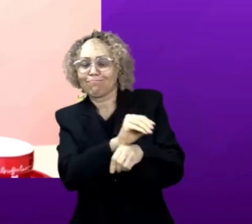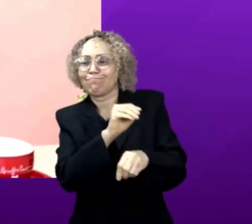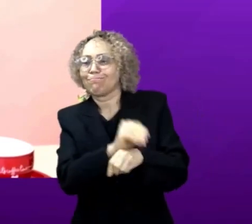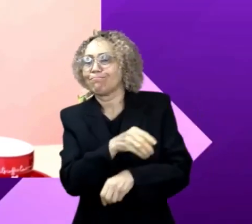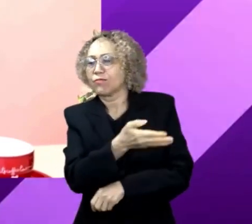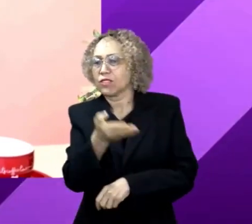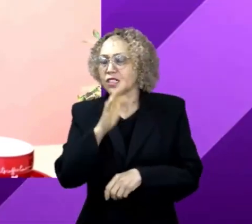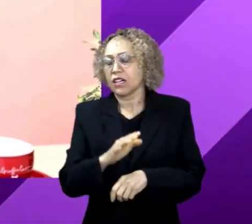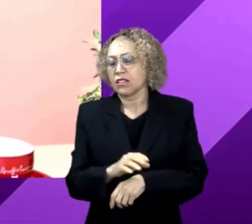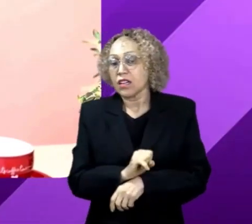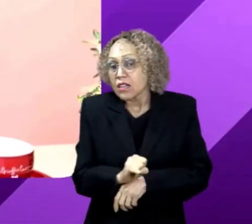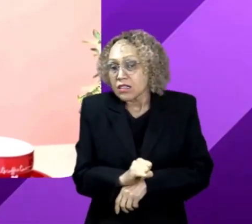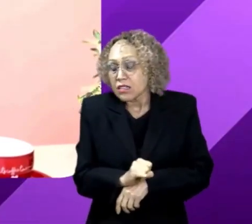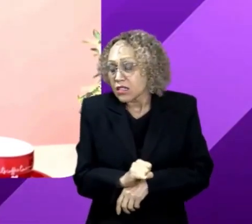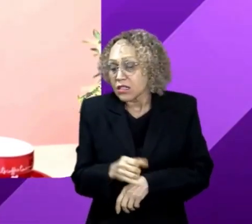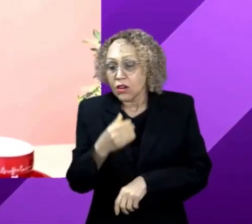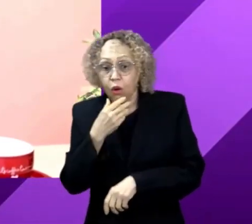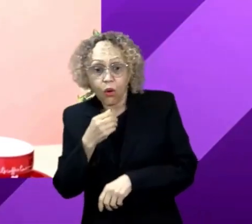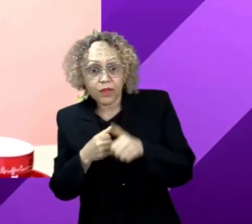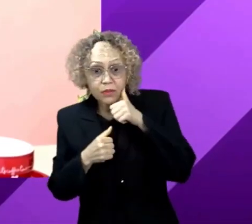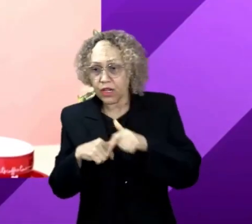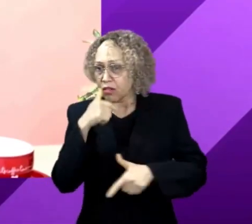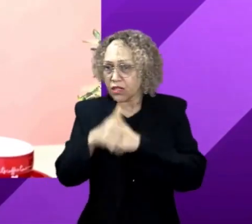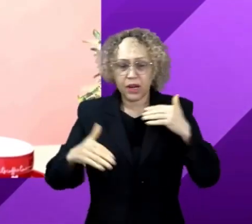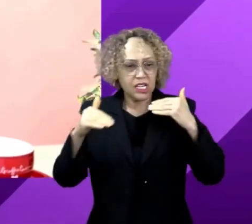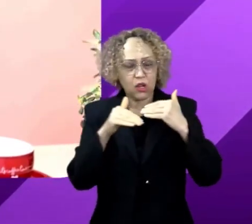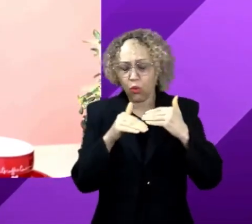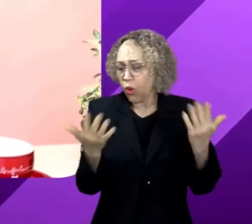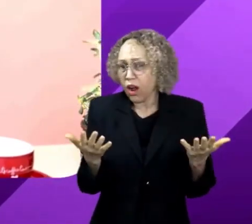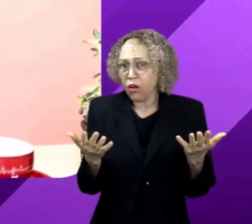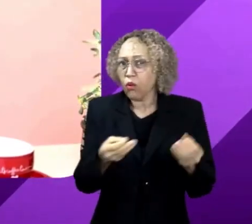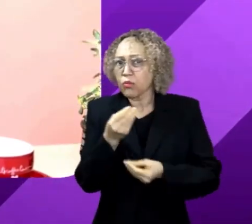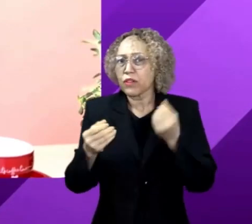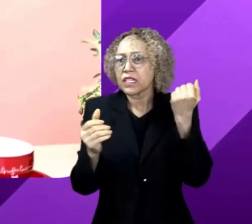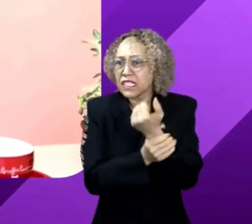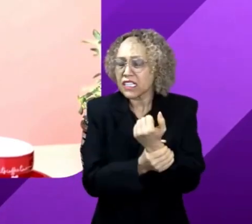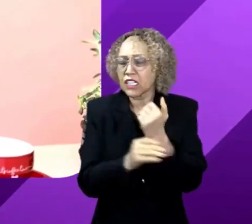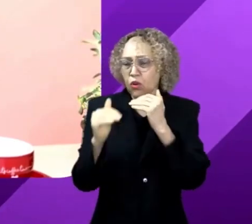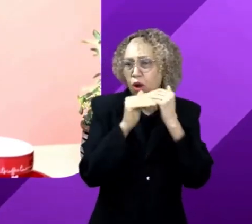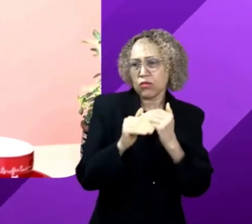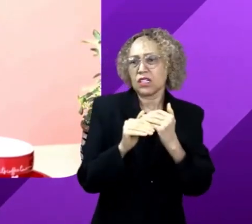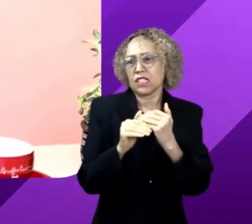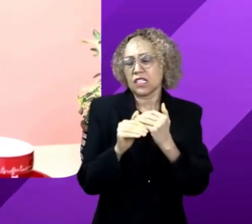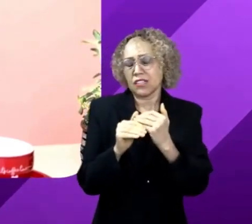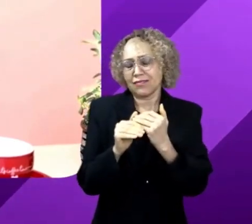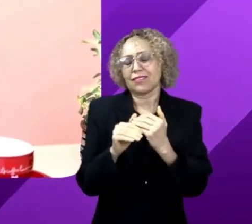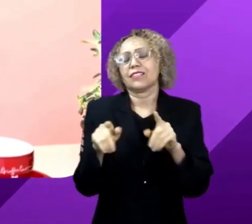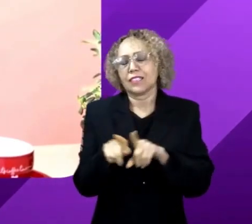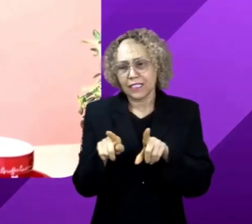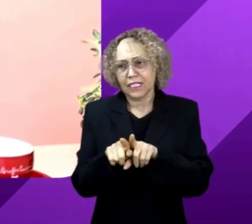garantir igualdade de gênero e muito menos igualdade de condições. Mas alguns dados agora